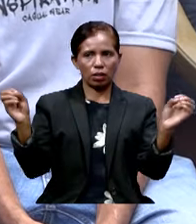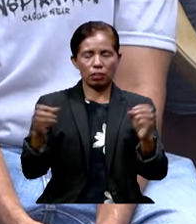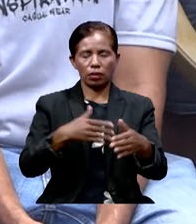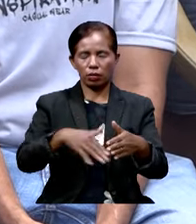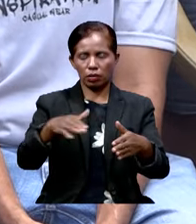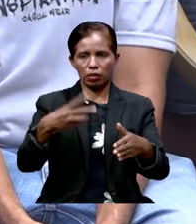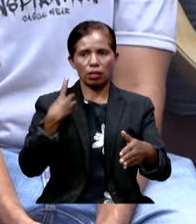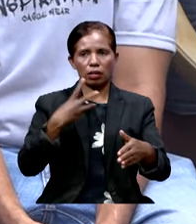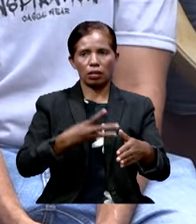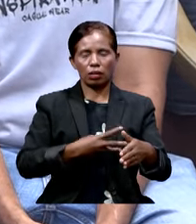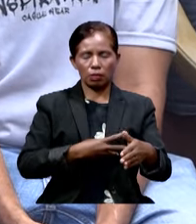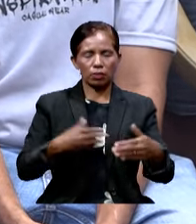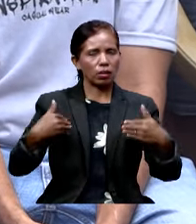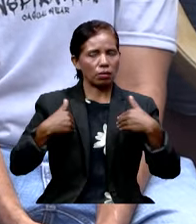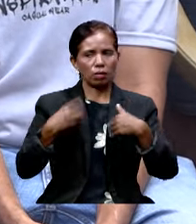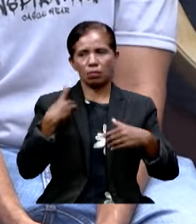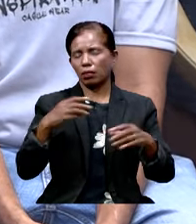ham sapalara fui, am la finida.